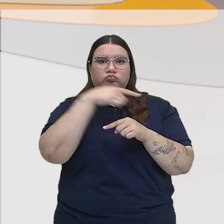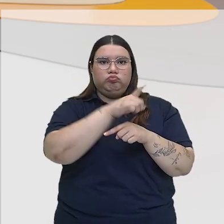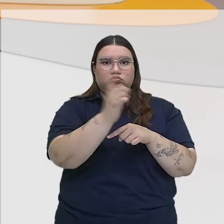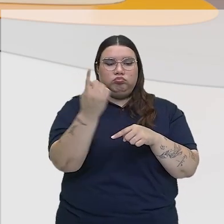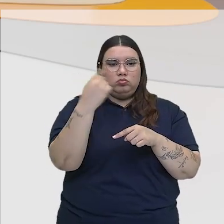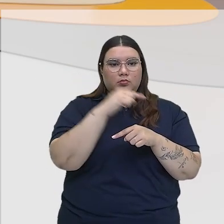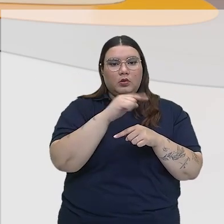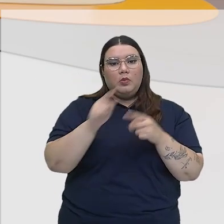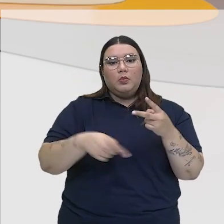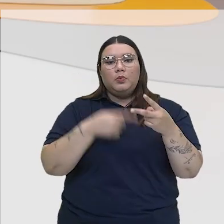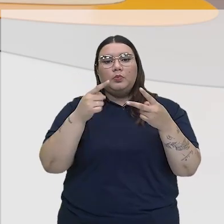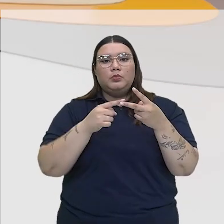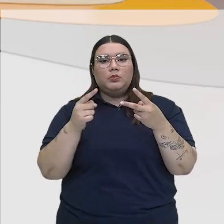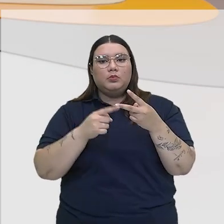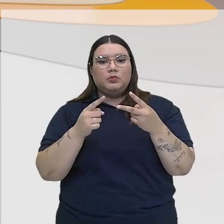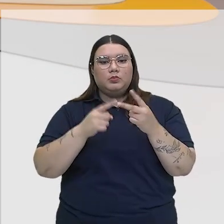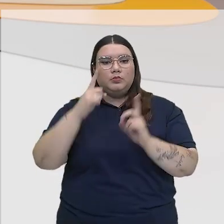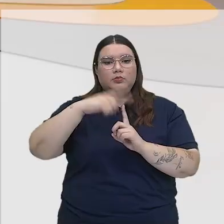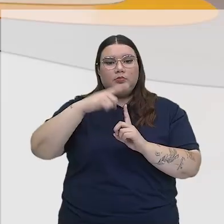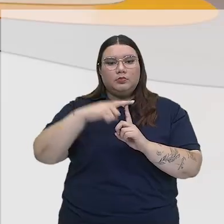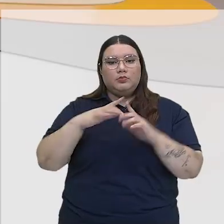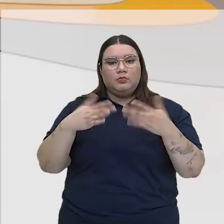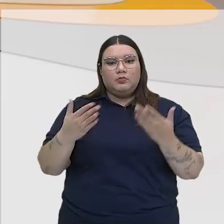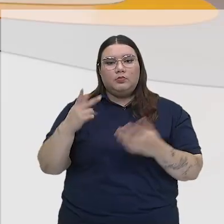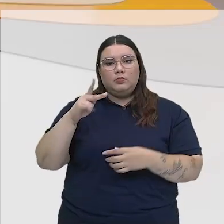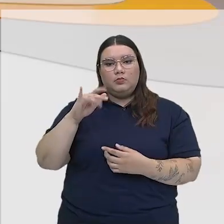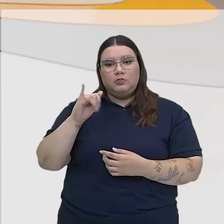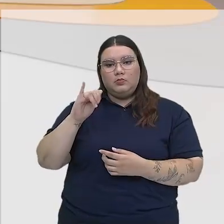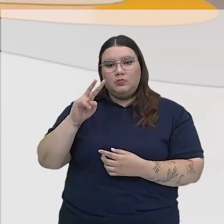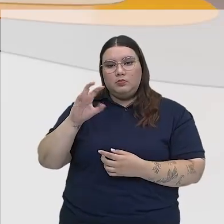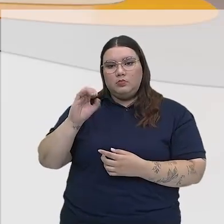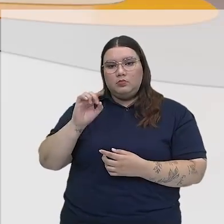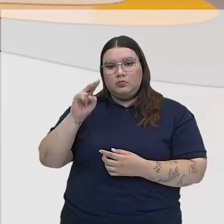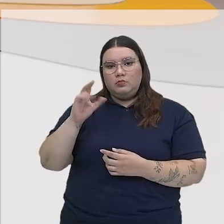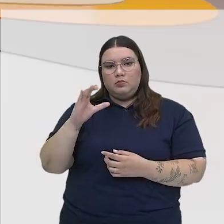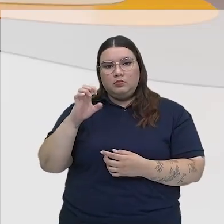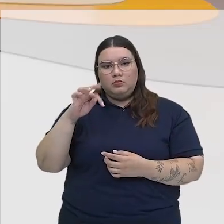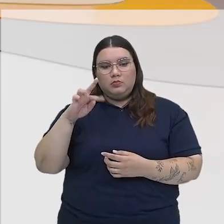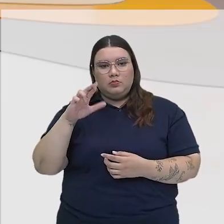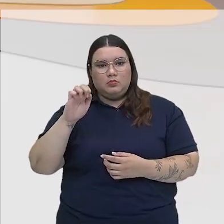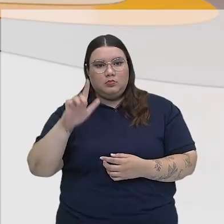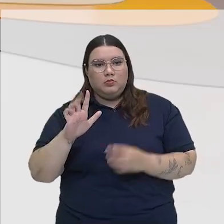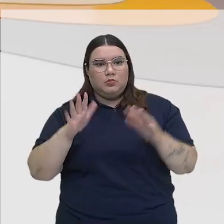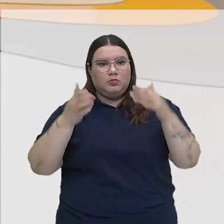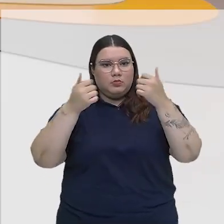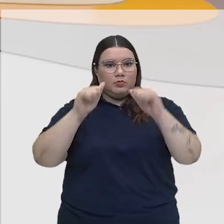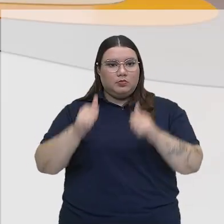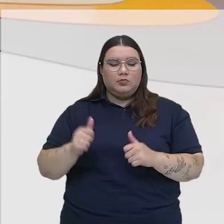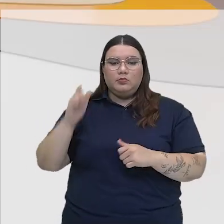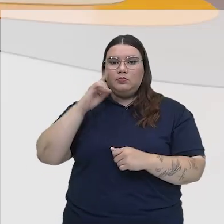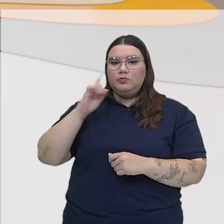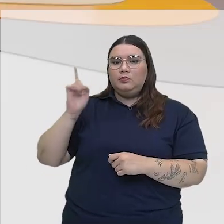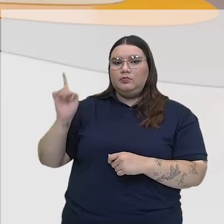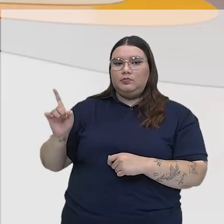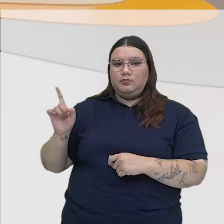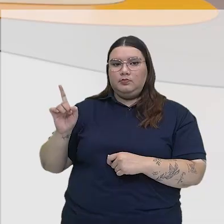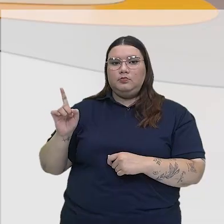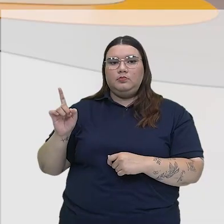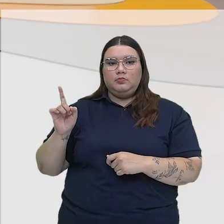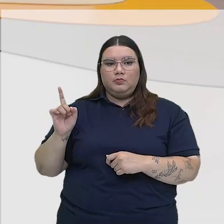rotacionando. E também temos um segundo, que é o pivô central, que é esse da imagem que a gente já analisou mais na frente. Uma